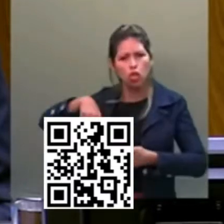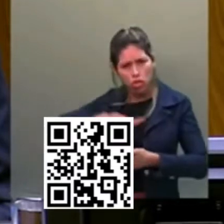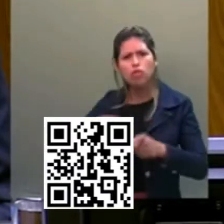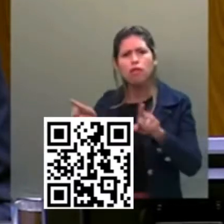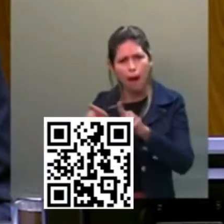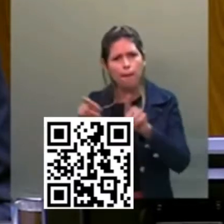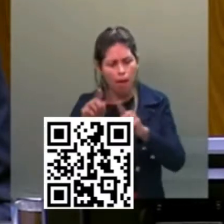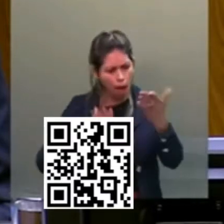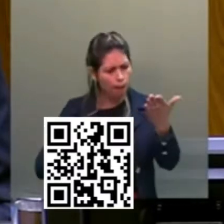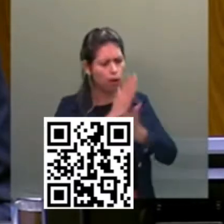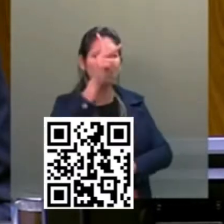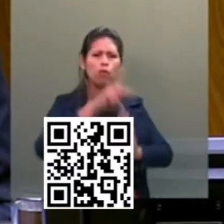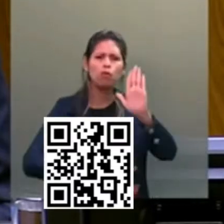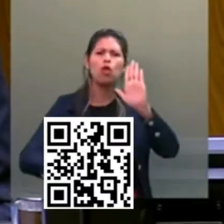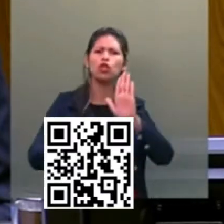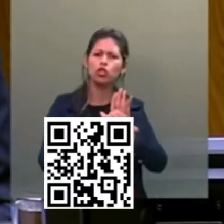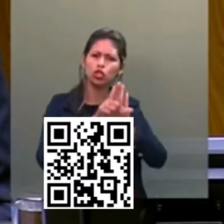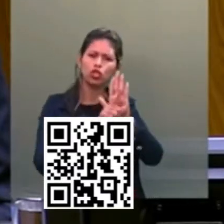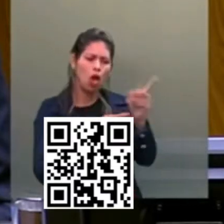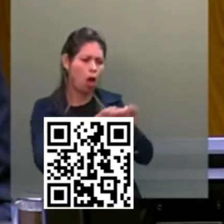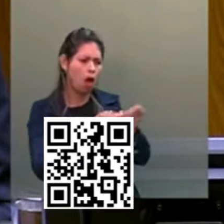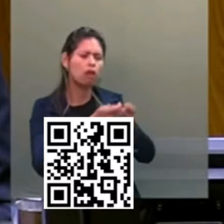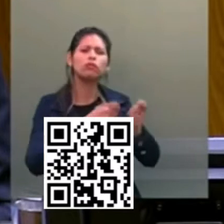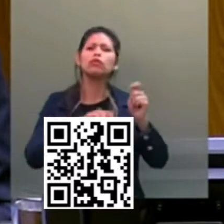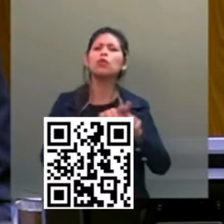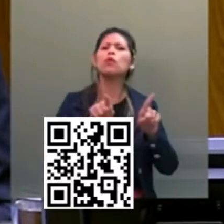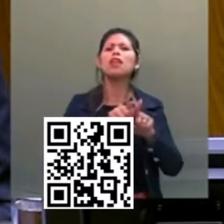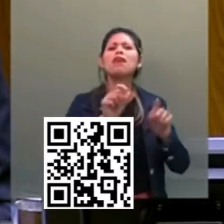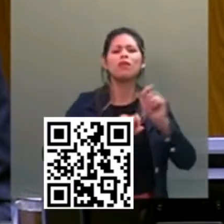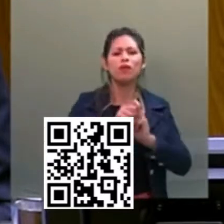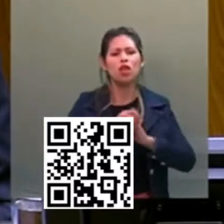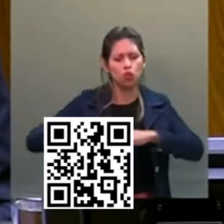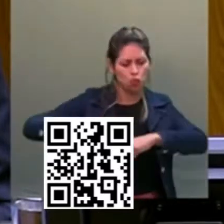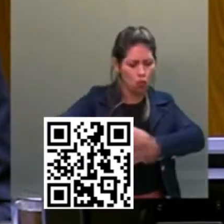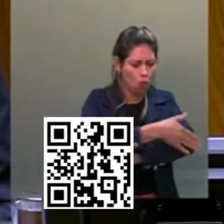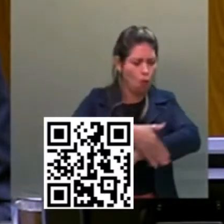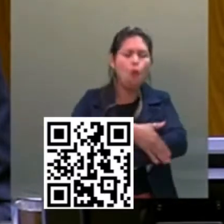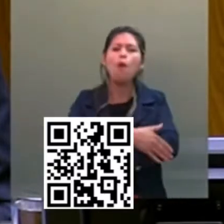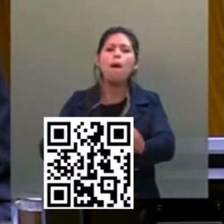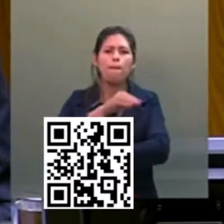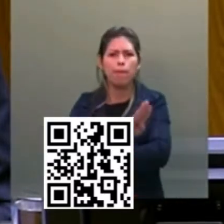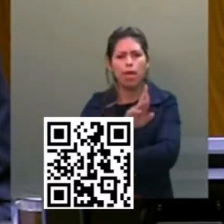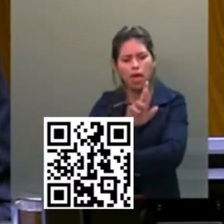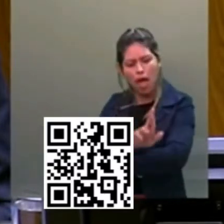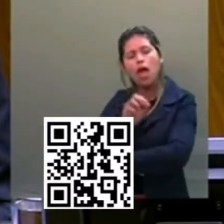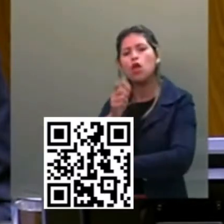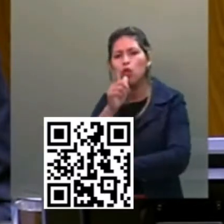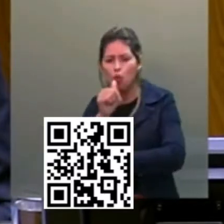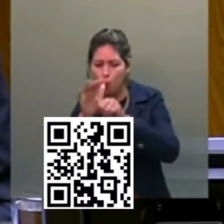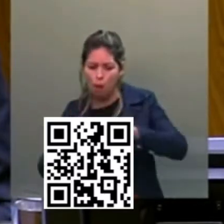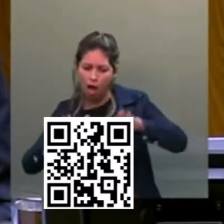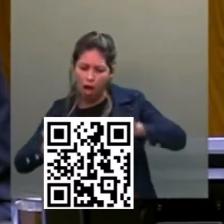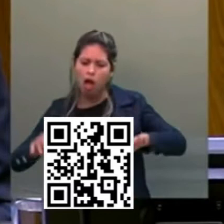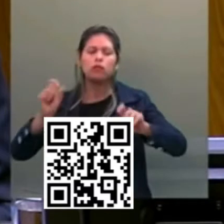projetos estratégicos para o setor de infraestrutura, como o novo Marco Legal das Ferrovias, a BR do Mar, a medida provisória